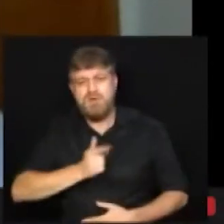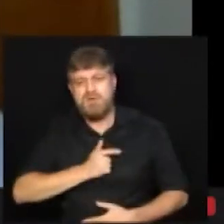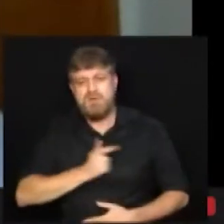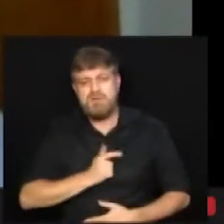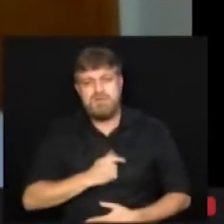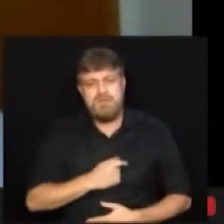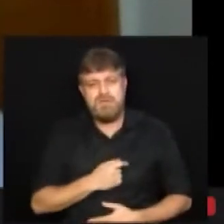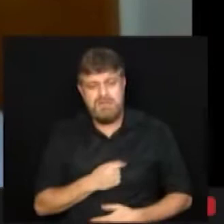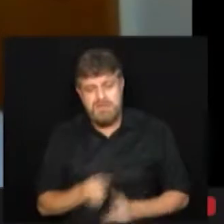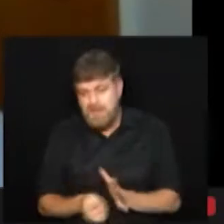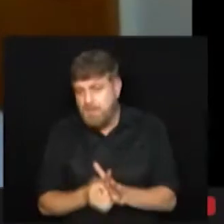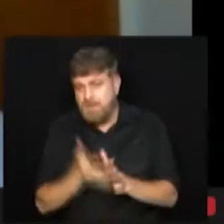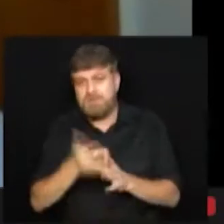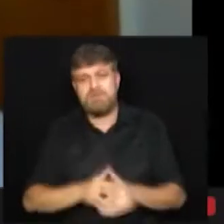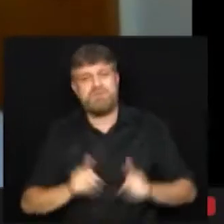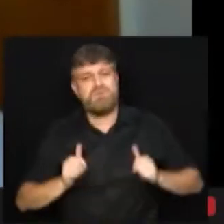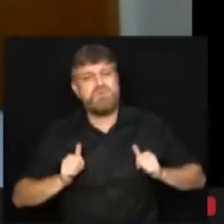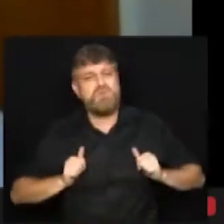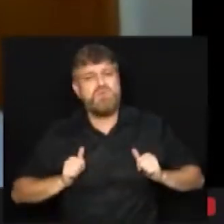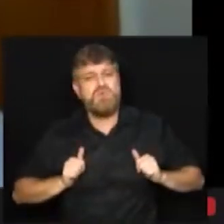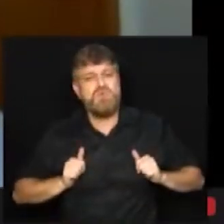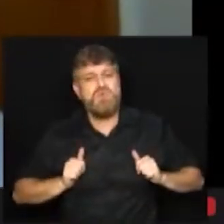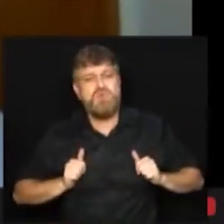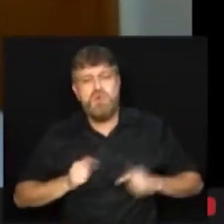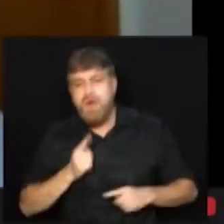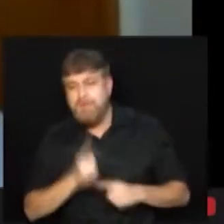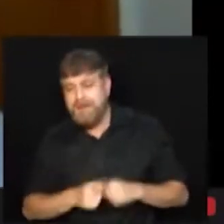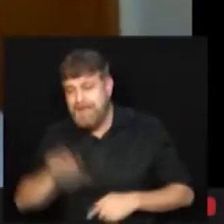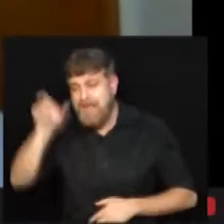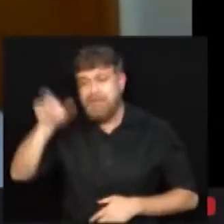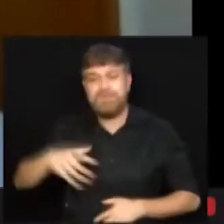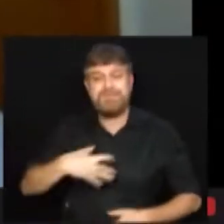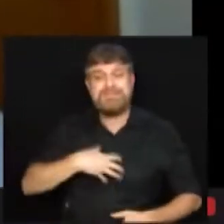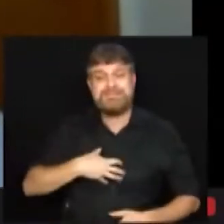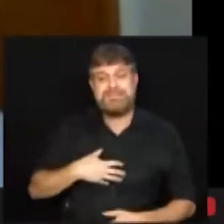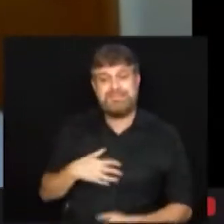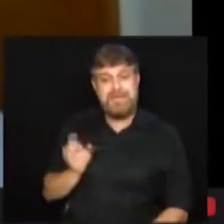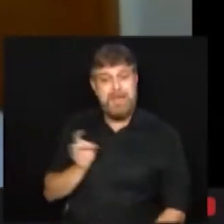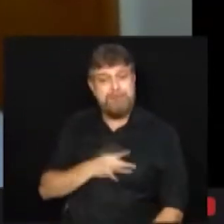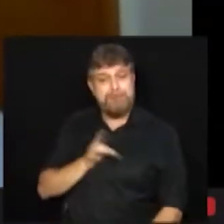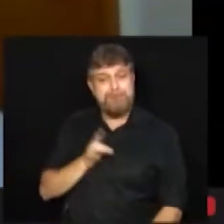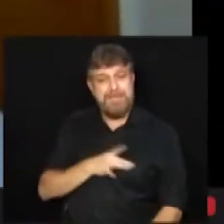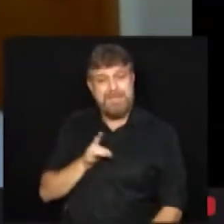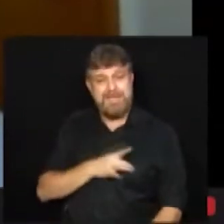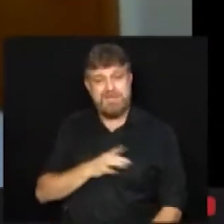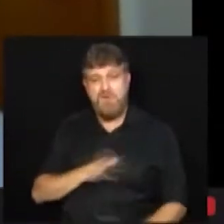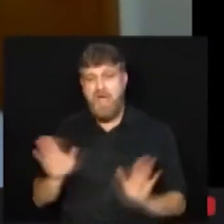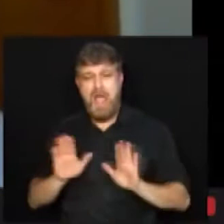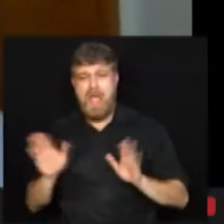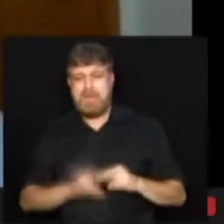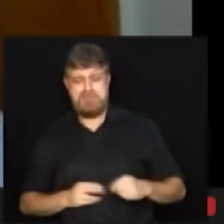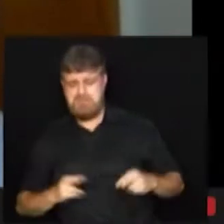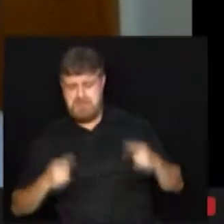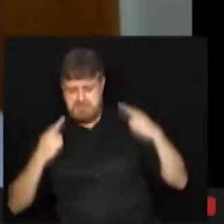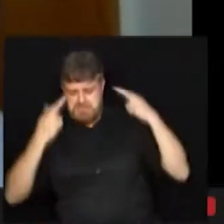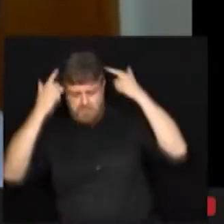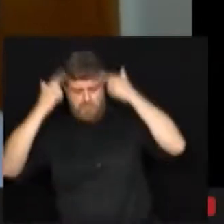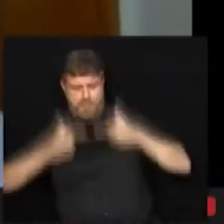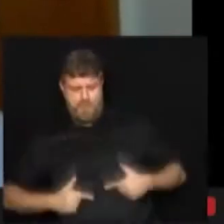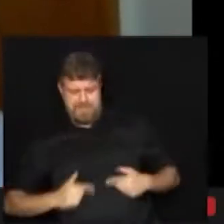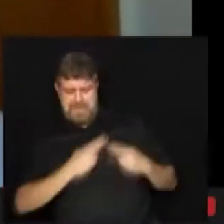não está sendo aplicado por medo, por omissão, por achar que isso é dever do Estado,